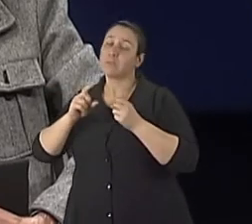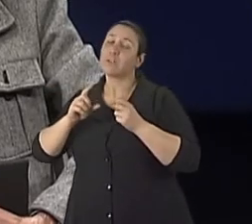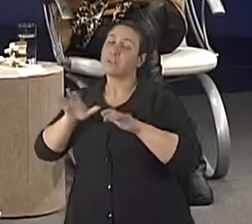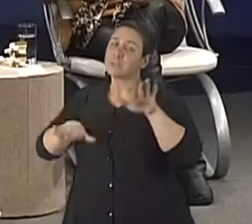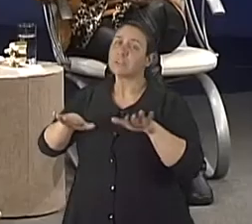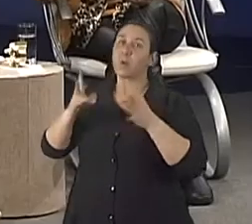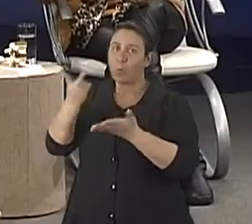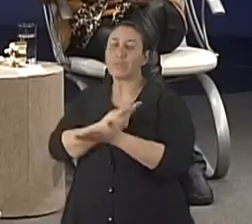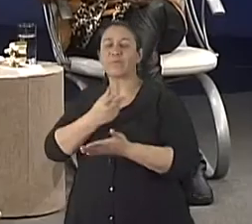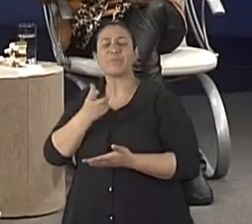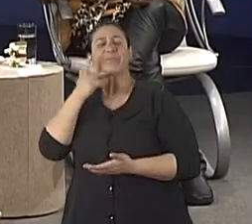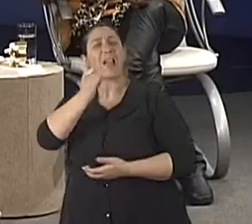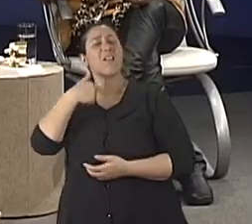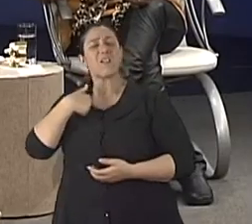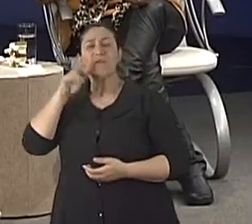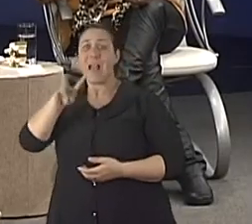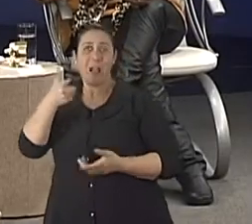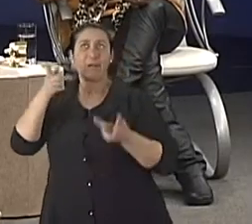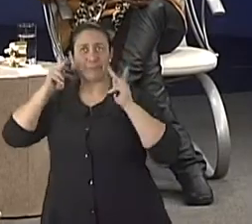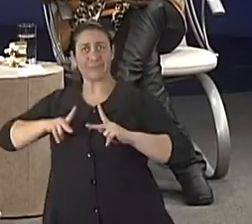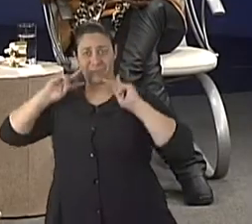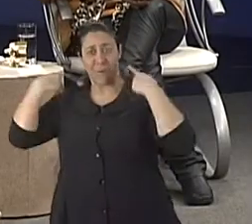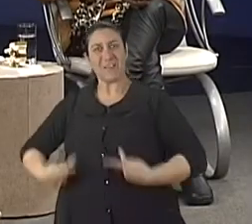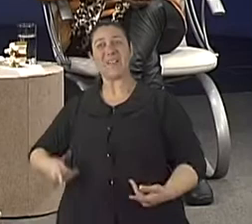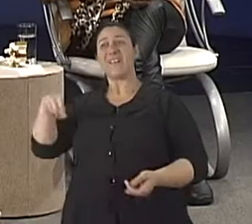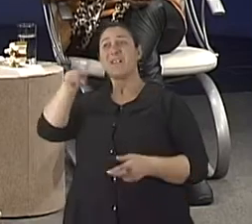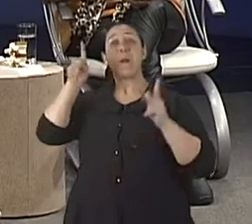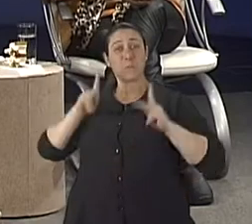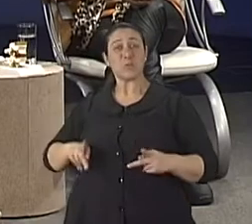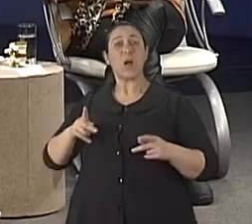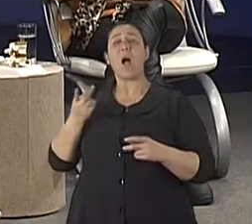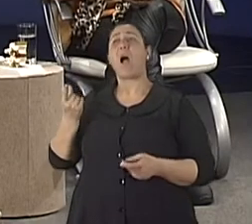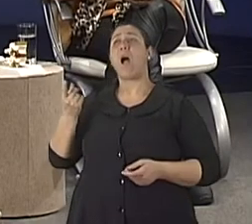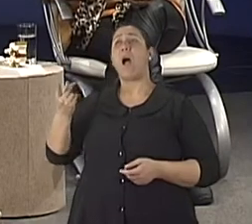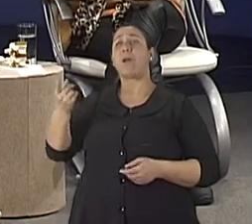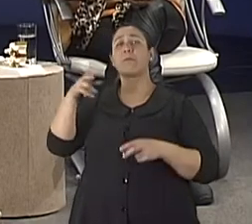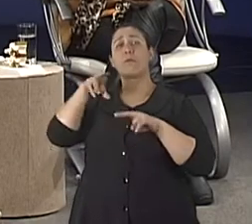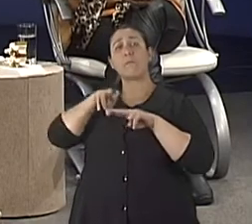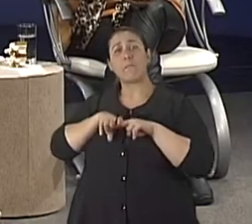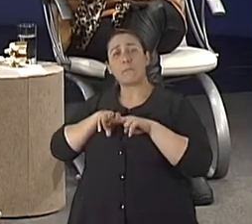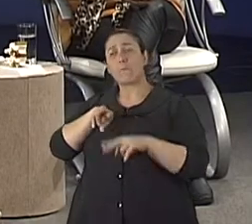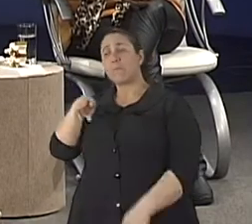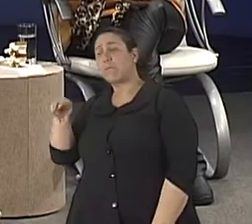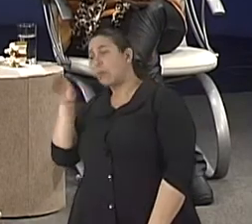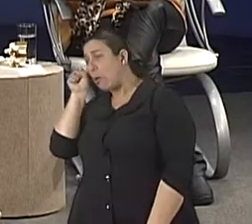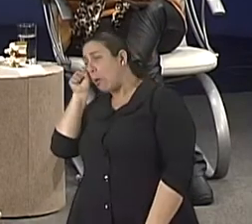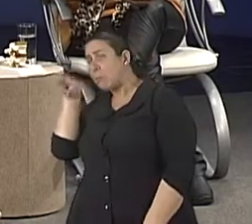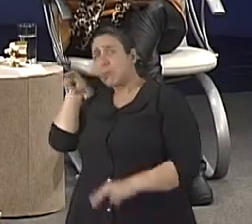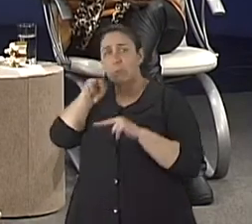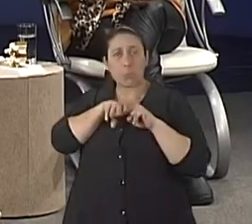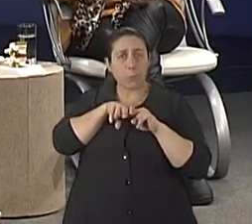nosso corpo é uma máquina que nasceu pra ficar em movimentos e deixou ela parada durante anos da cadeira pra cama para o carro